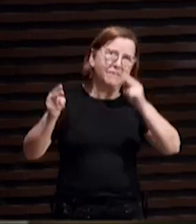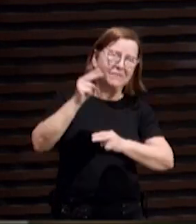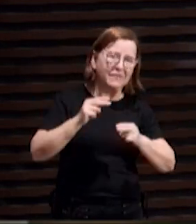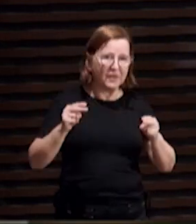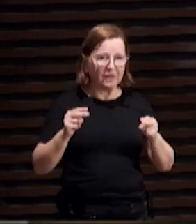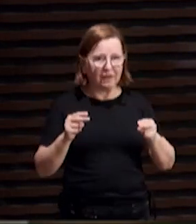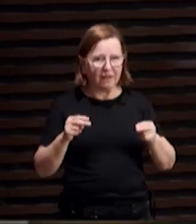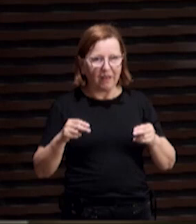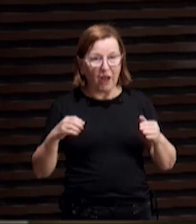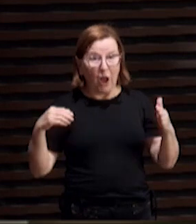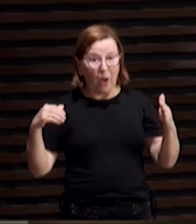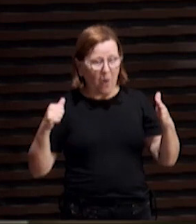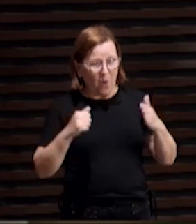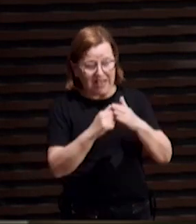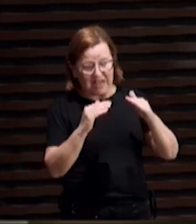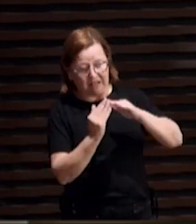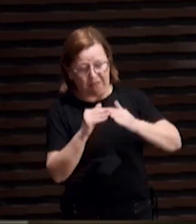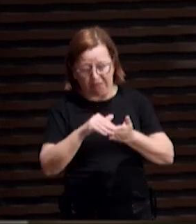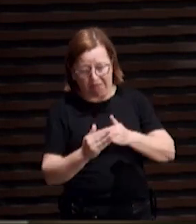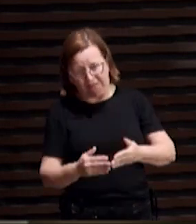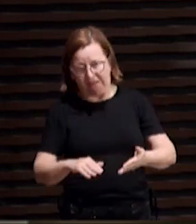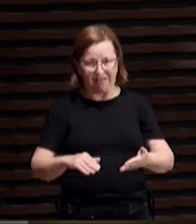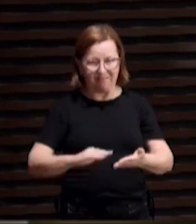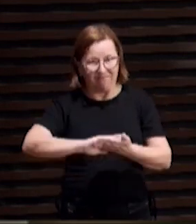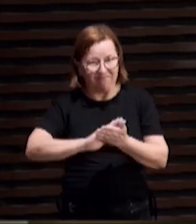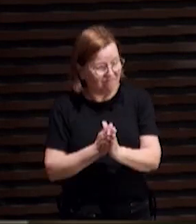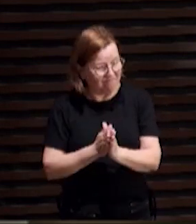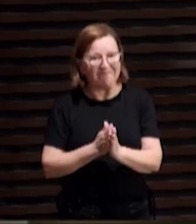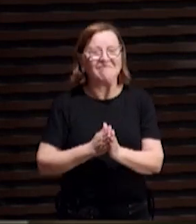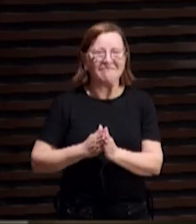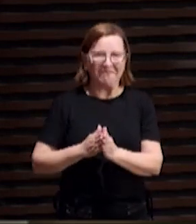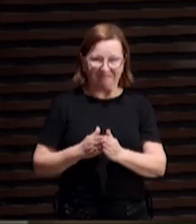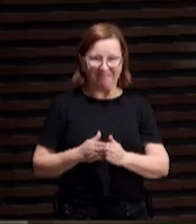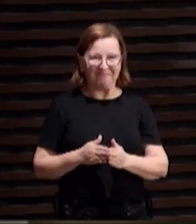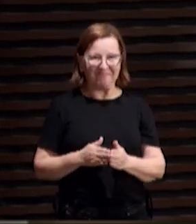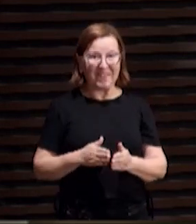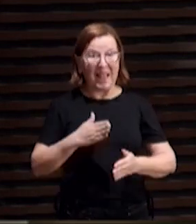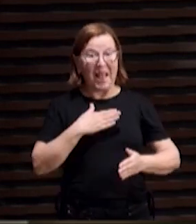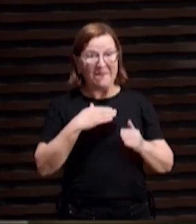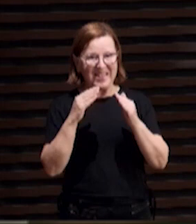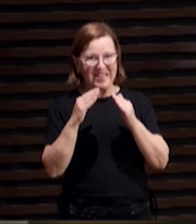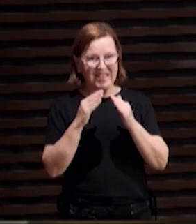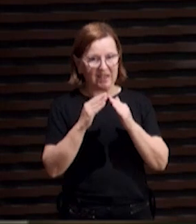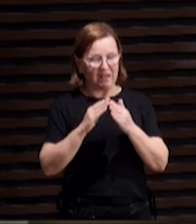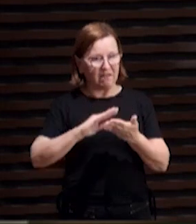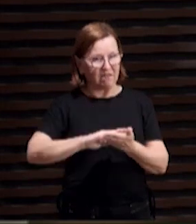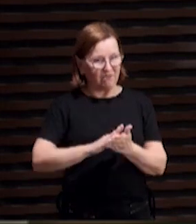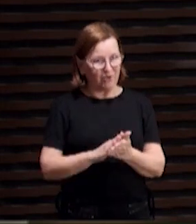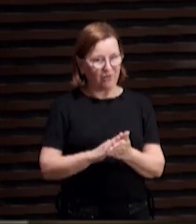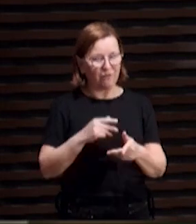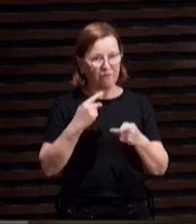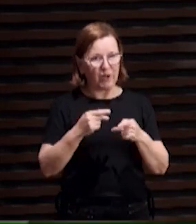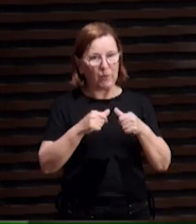e combateram aquela casa e ela caiu e foi grande a sua ruína. A minha casa ruiu